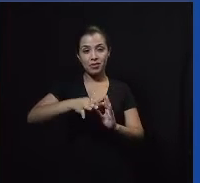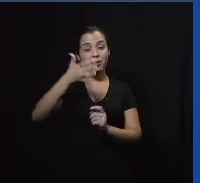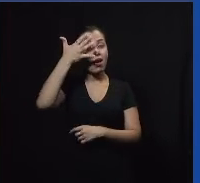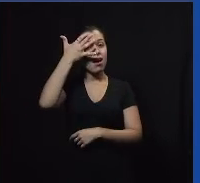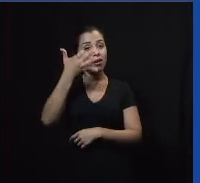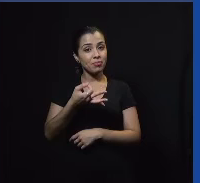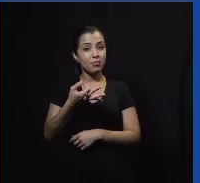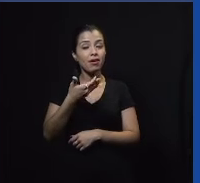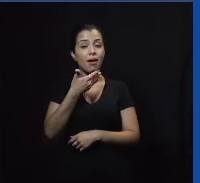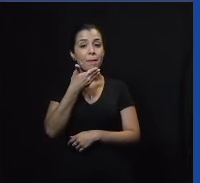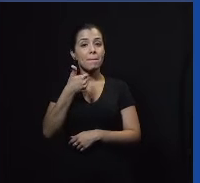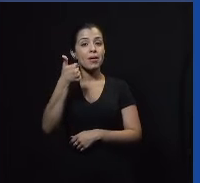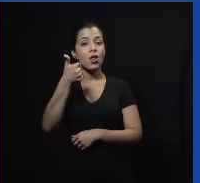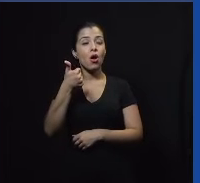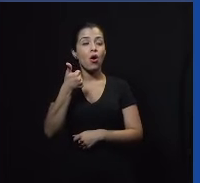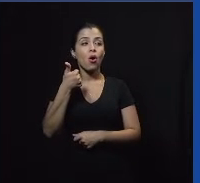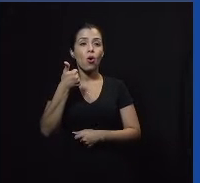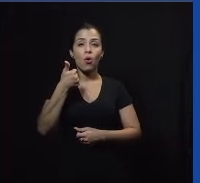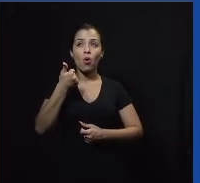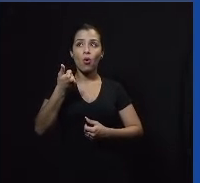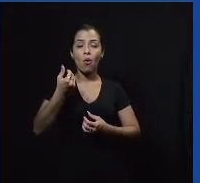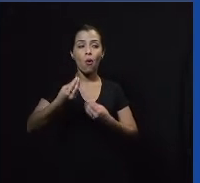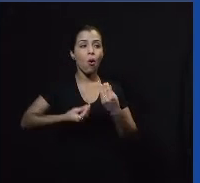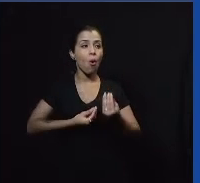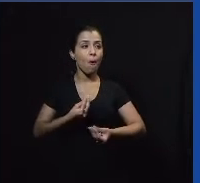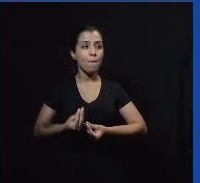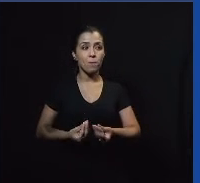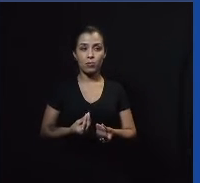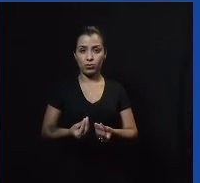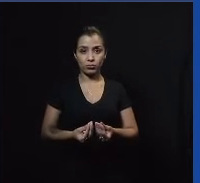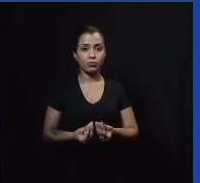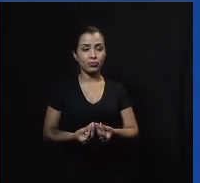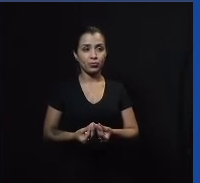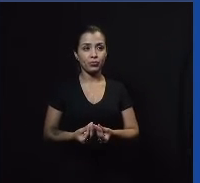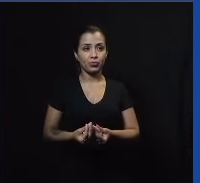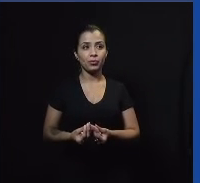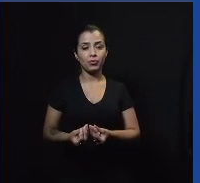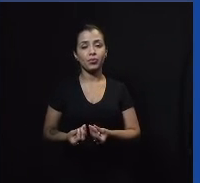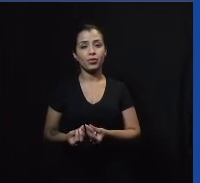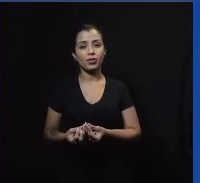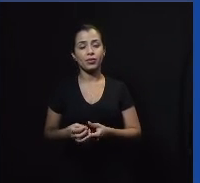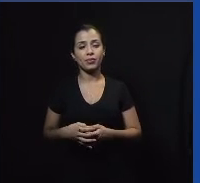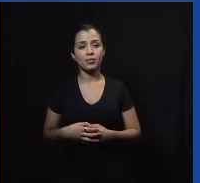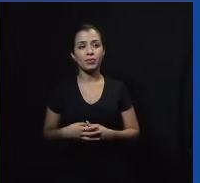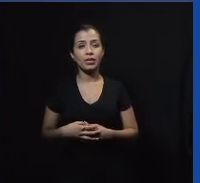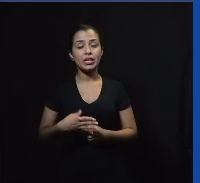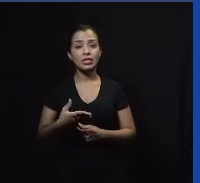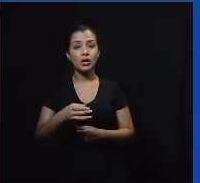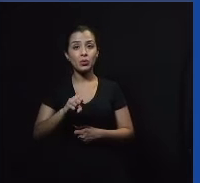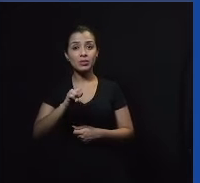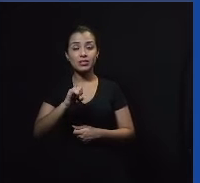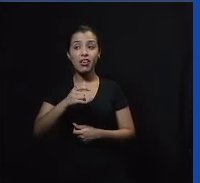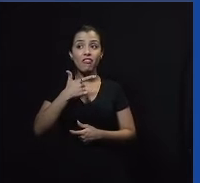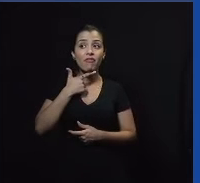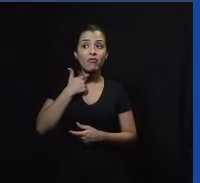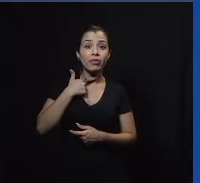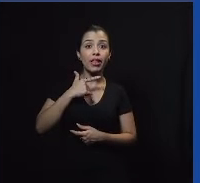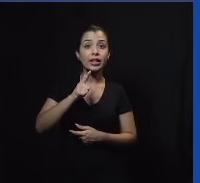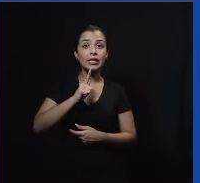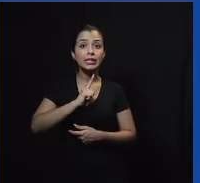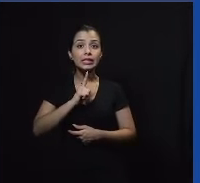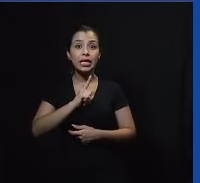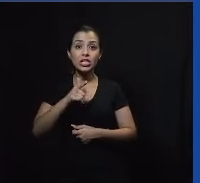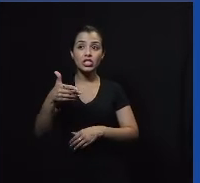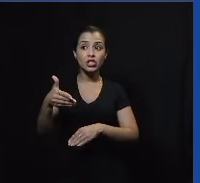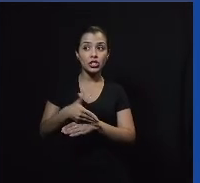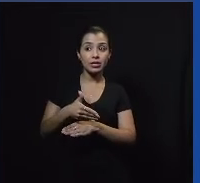qual, né, seria os incentivos que eles teriam para atuar em alguma iniciativa correlata no futuro. Então, se eles teriam vontade de participar novamente